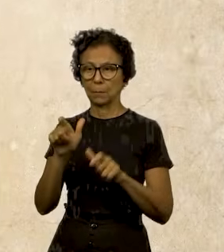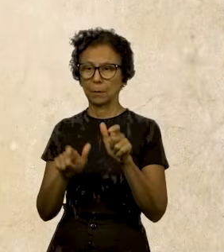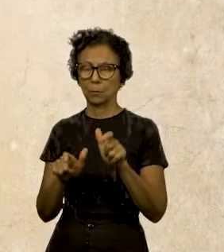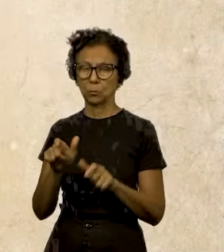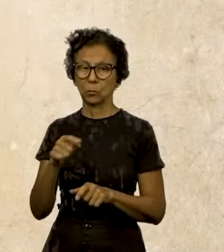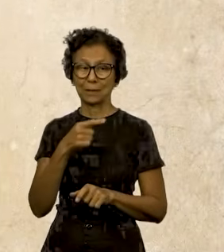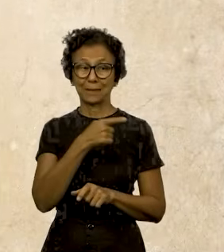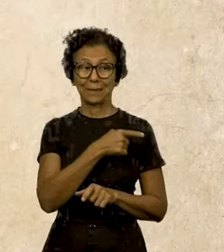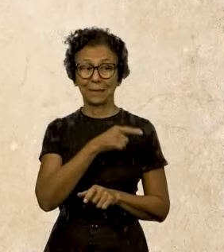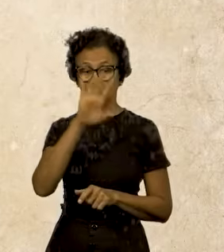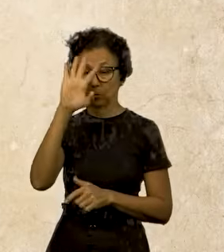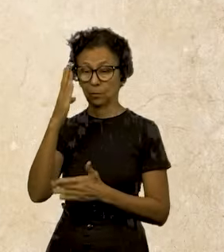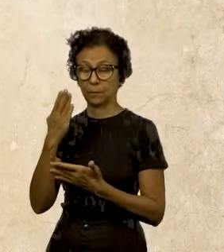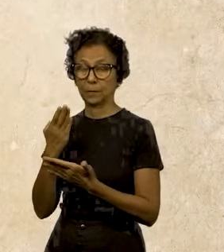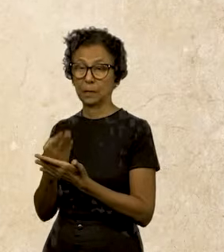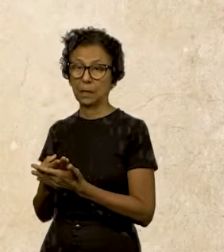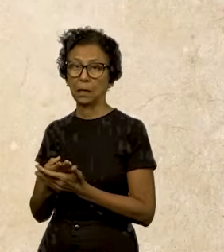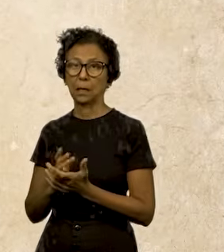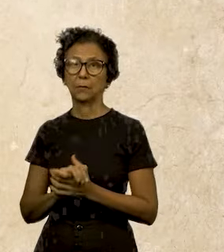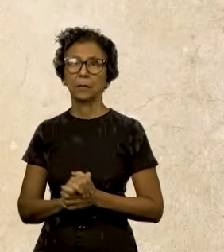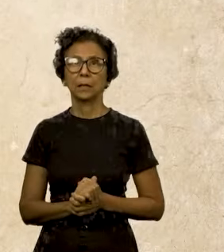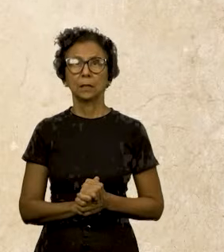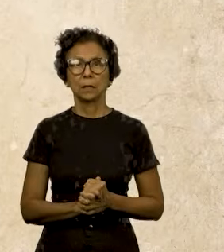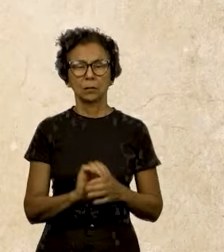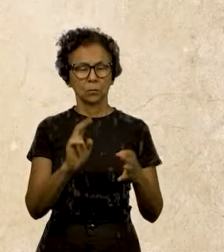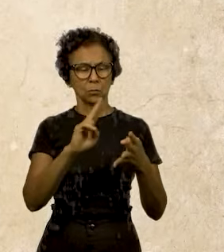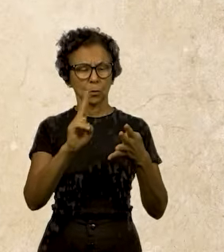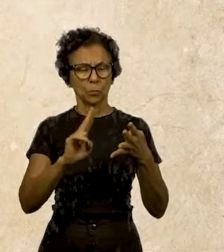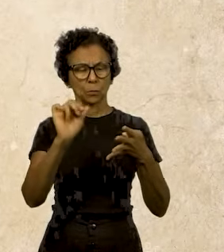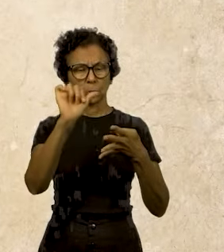alguns nomes, né? Exato. Então ficaram os 70